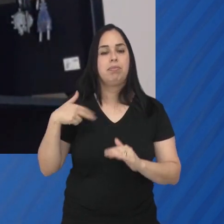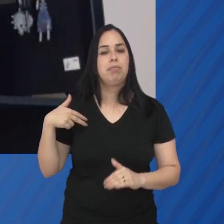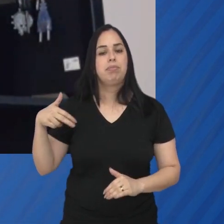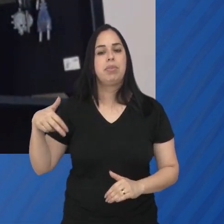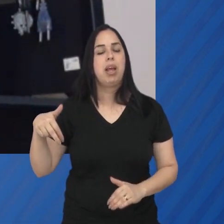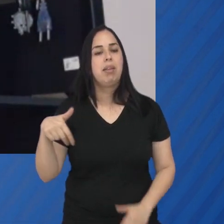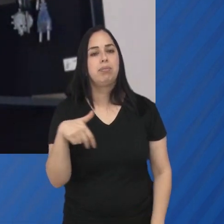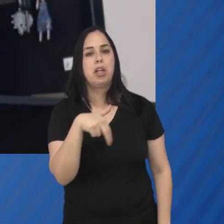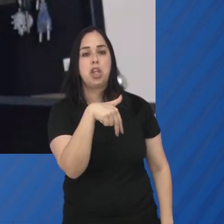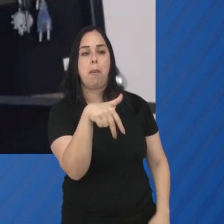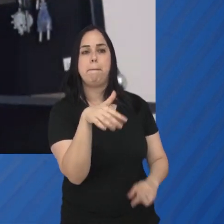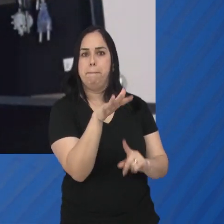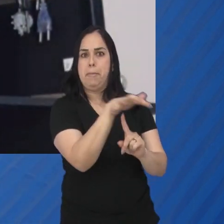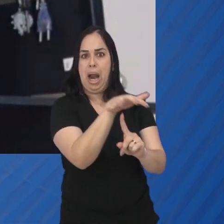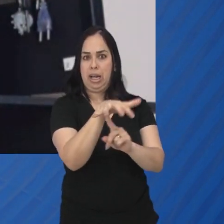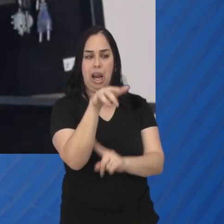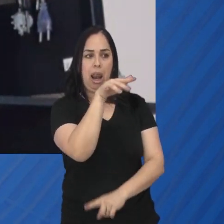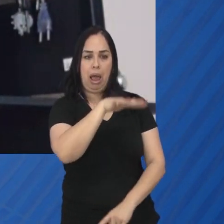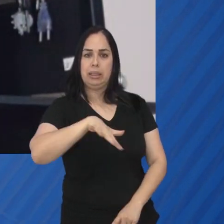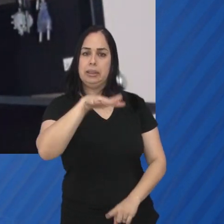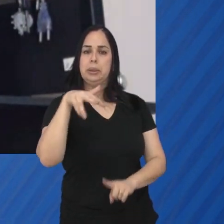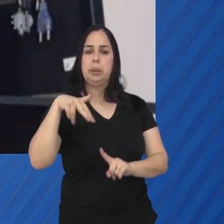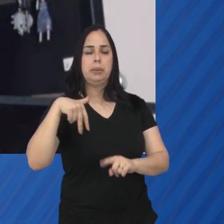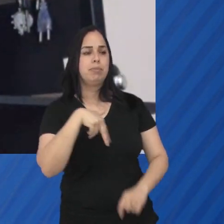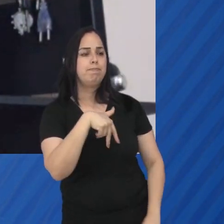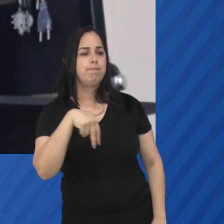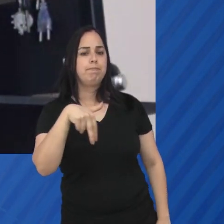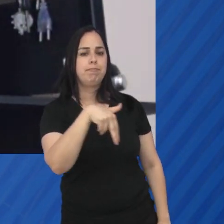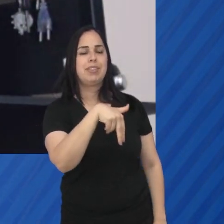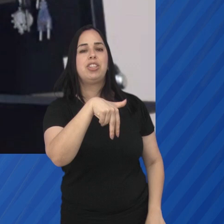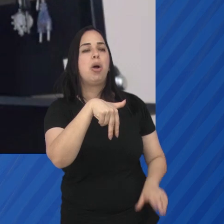ele andava por um parque que tinha lá perto,